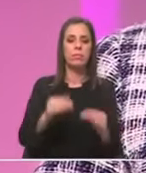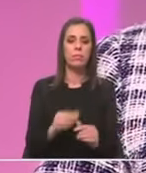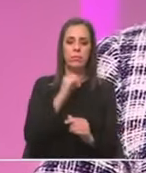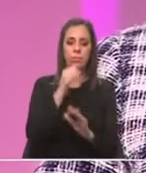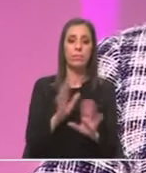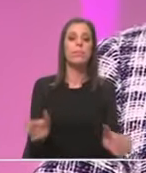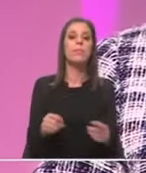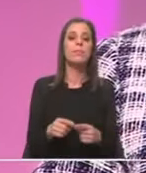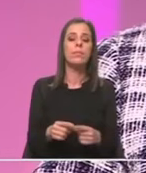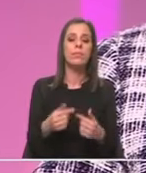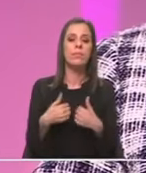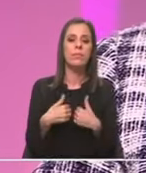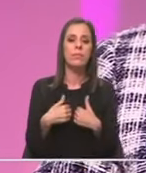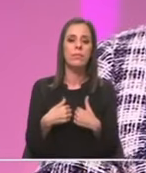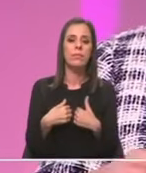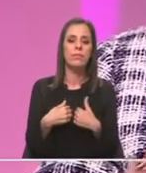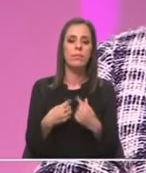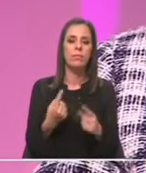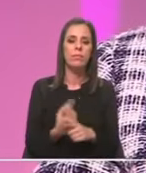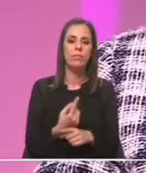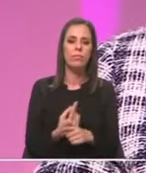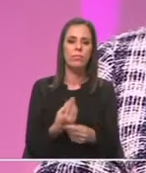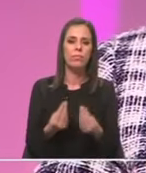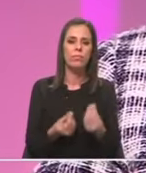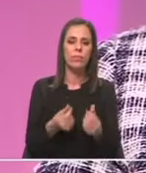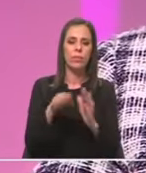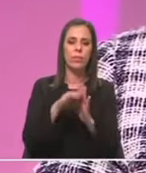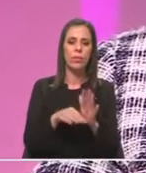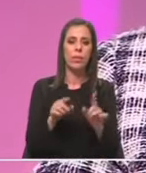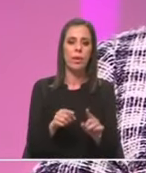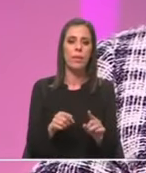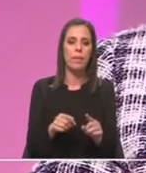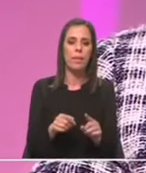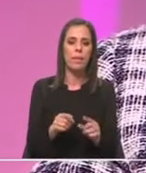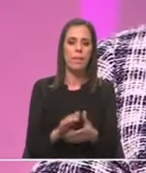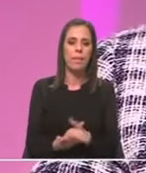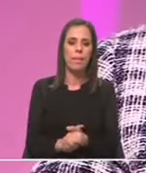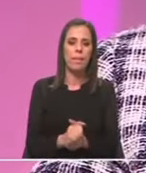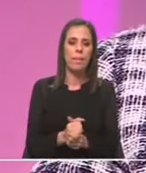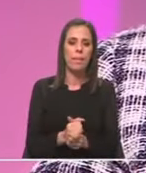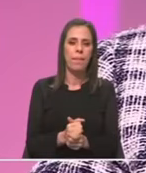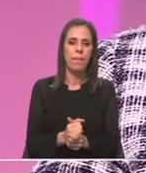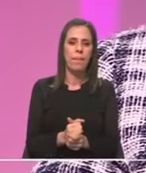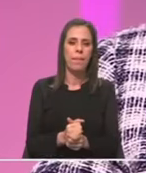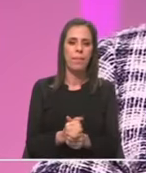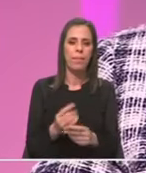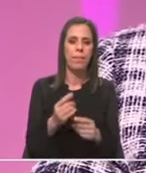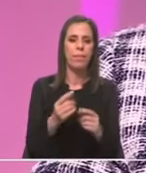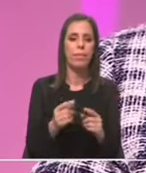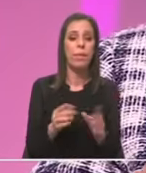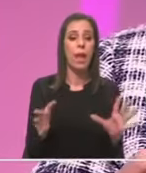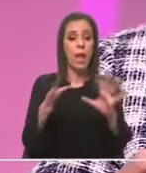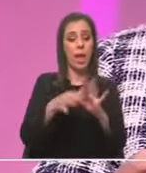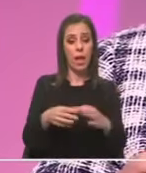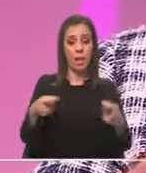hipótese E então eu arranjava-lha umas uns programas para ela muito adequados